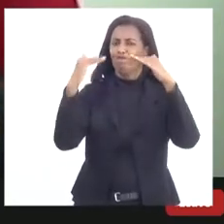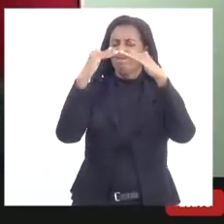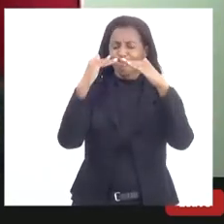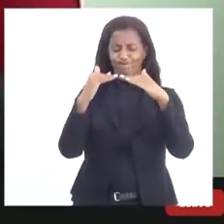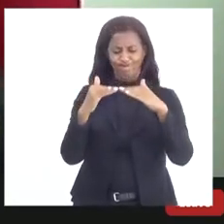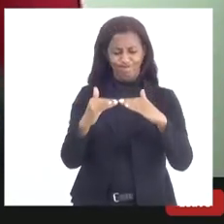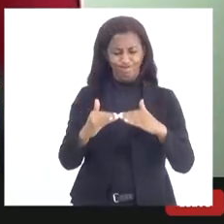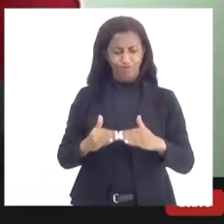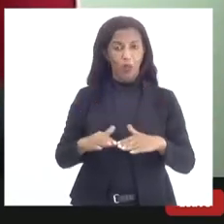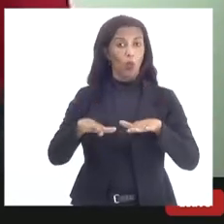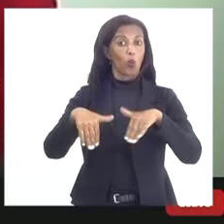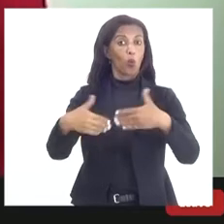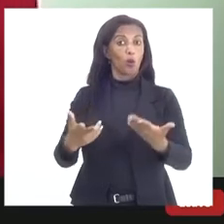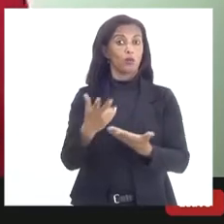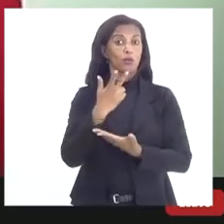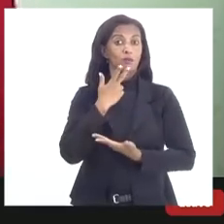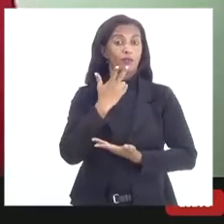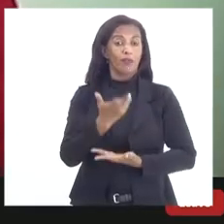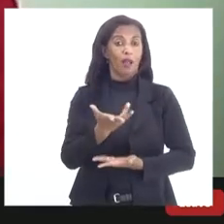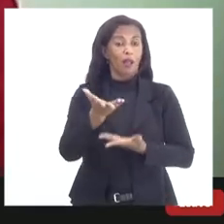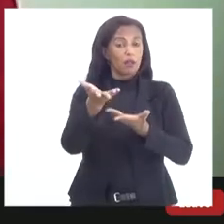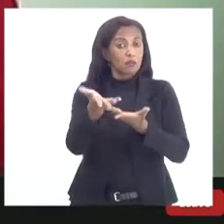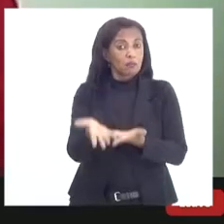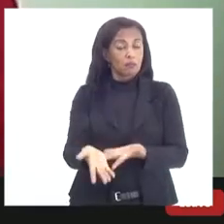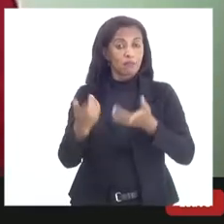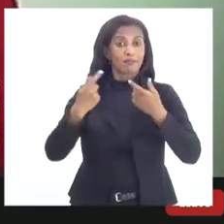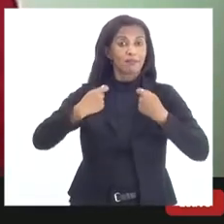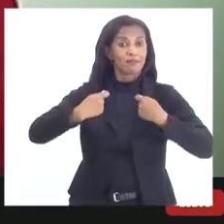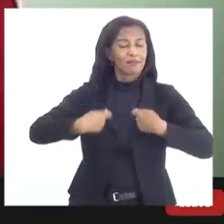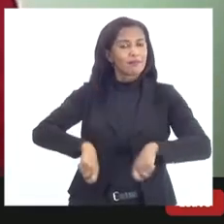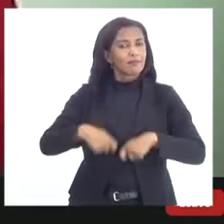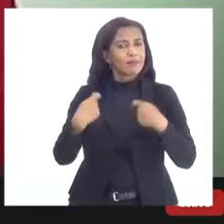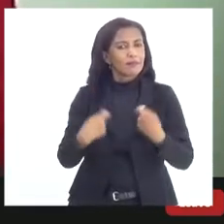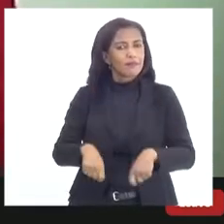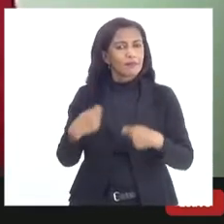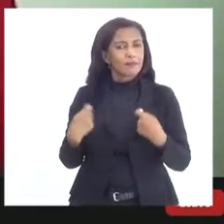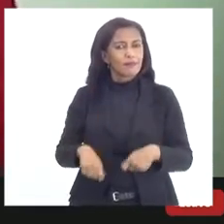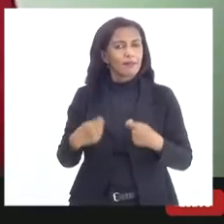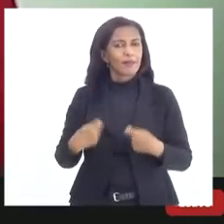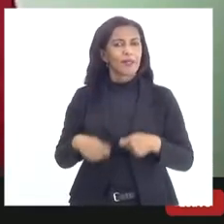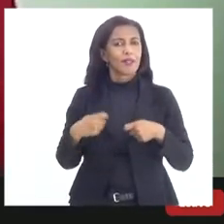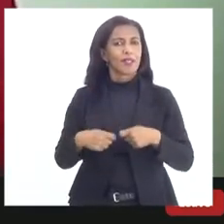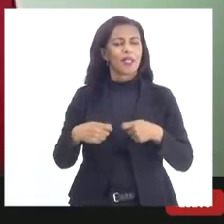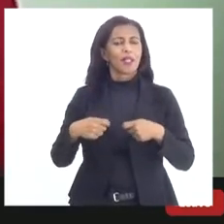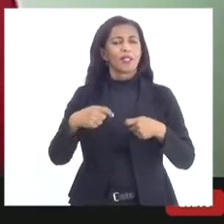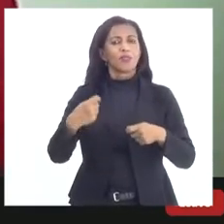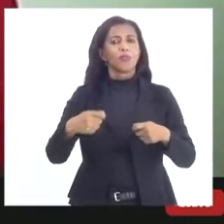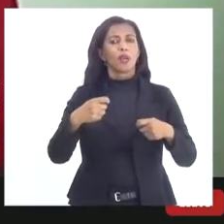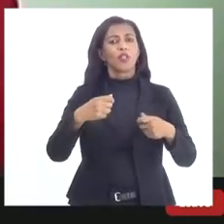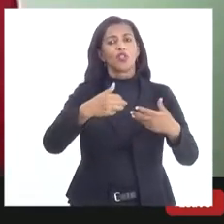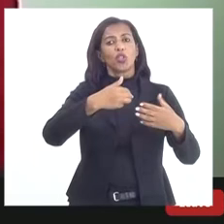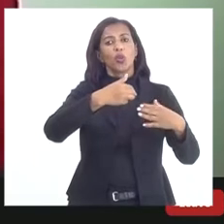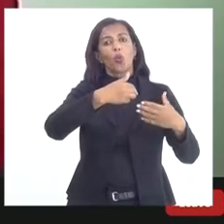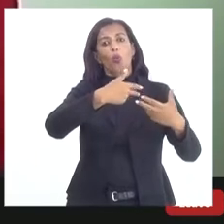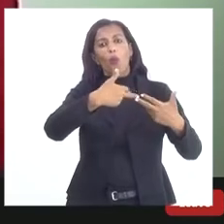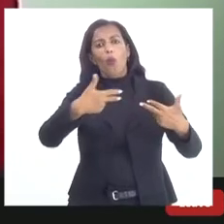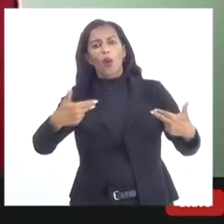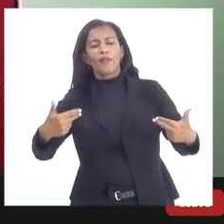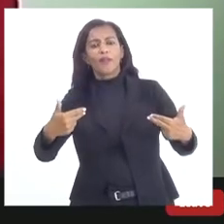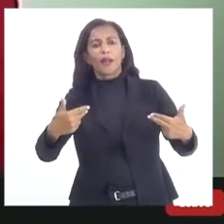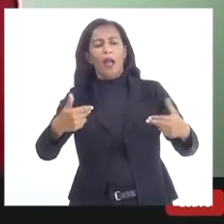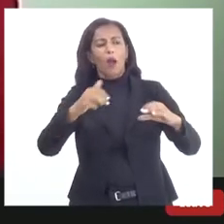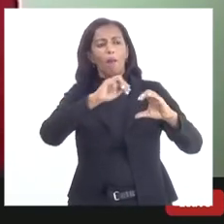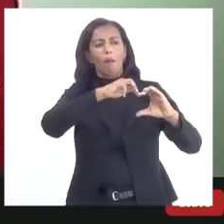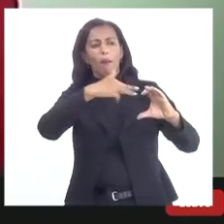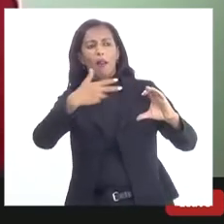plenamente quando se fala aí da necessidade de qualificar o servidor público e de que